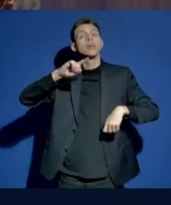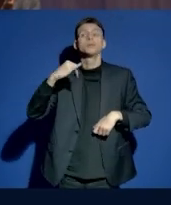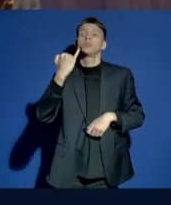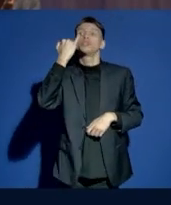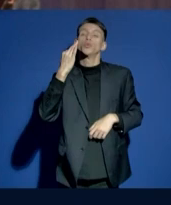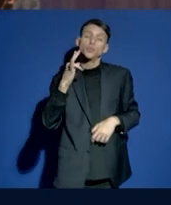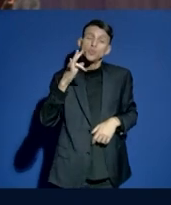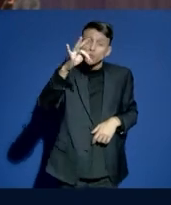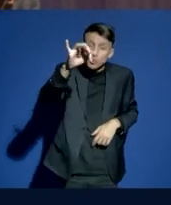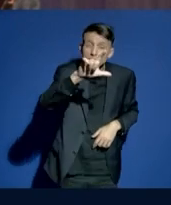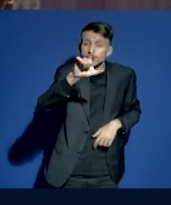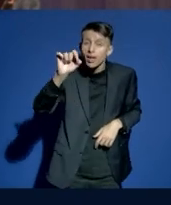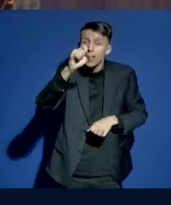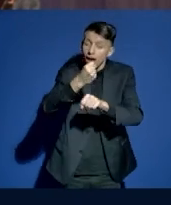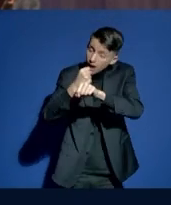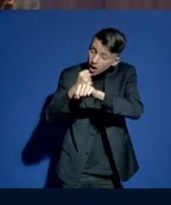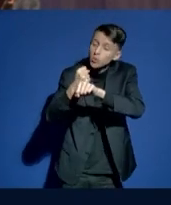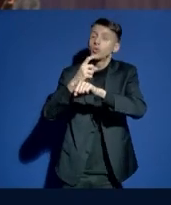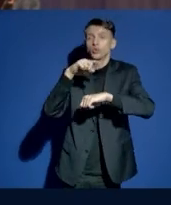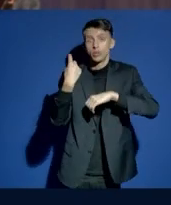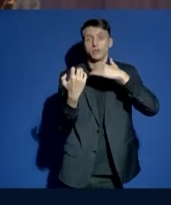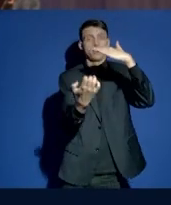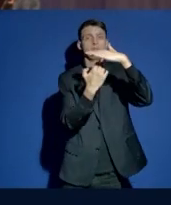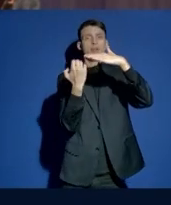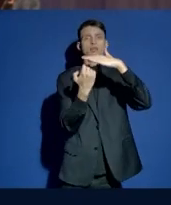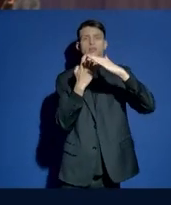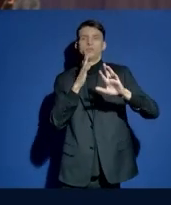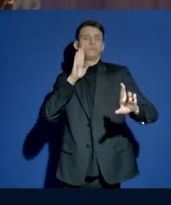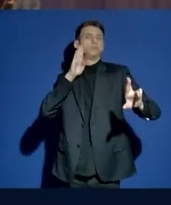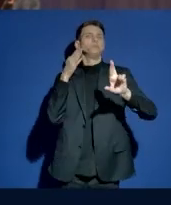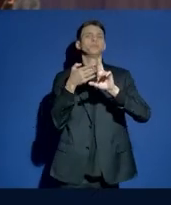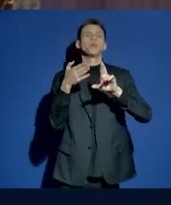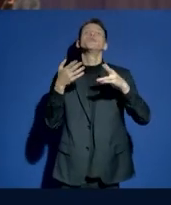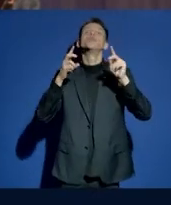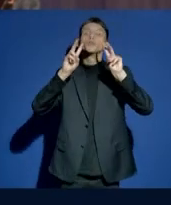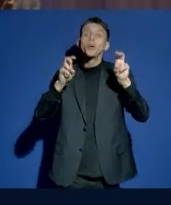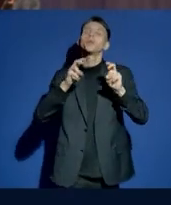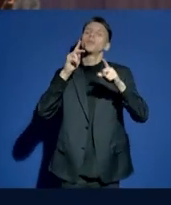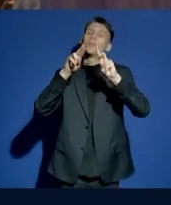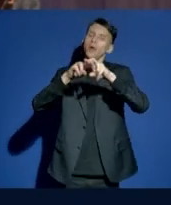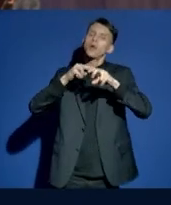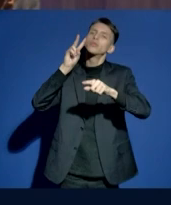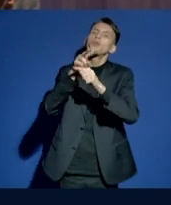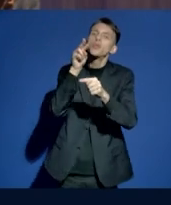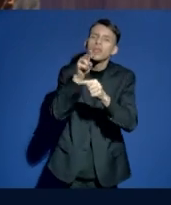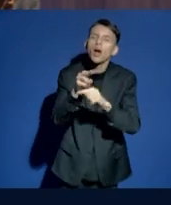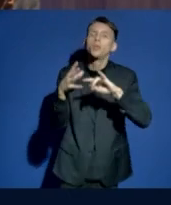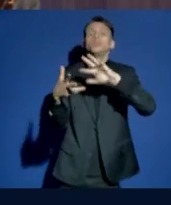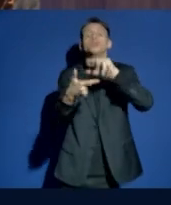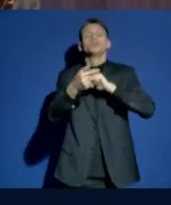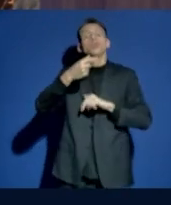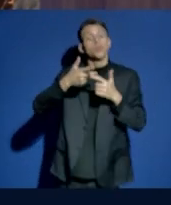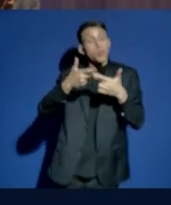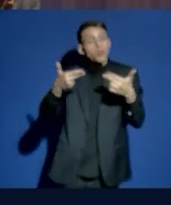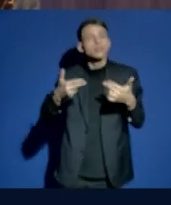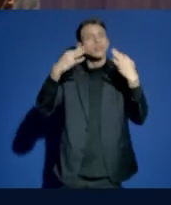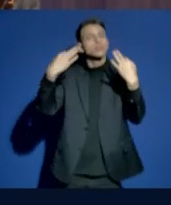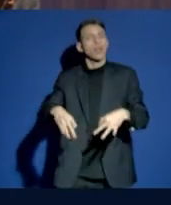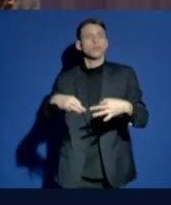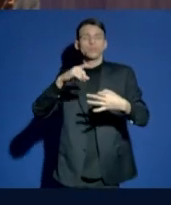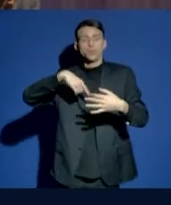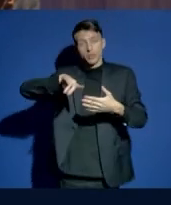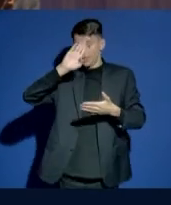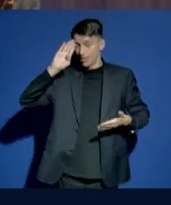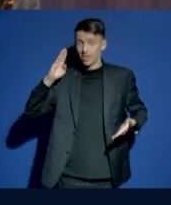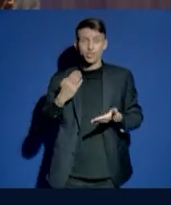a 100 anos, a nossa empresa seja reconhecida por estar fazendo as coisas que a gente acredita e